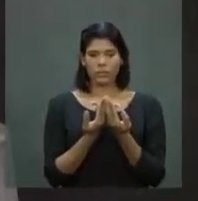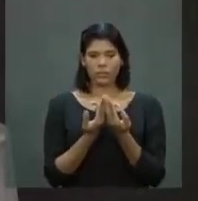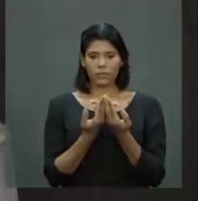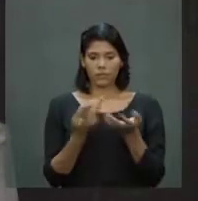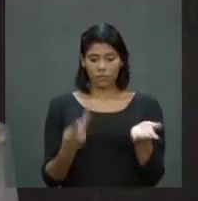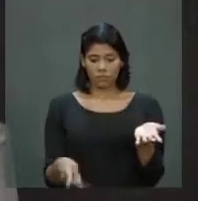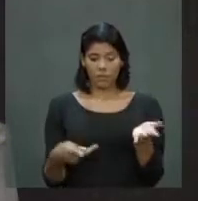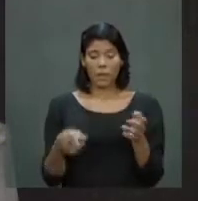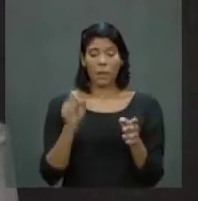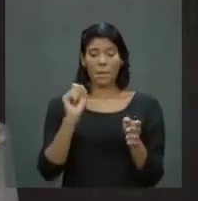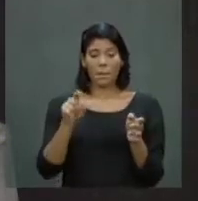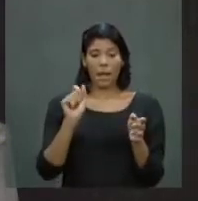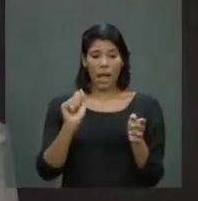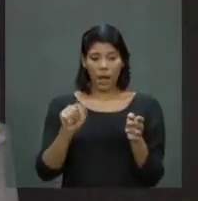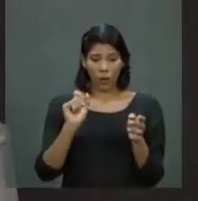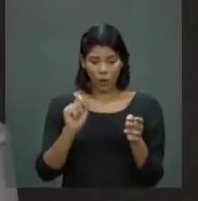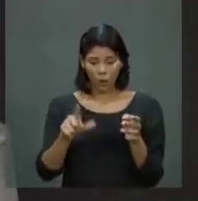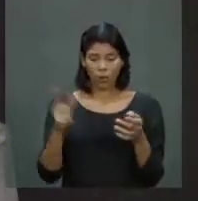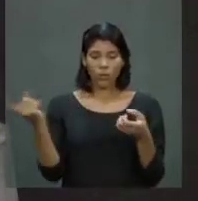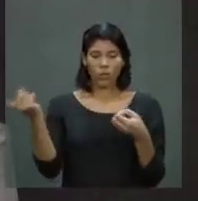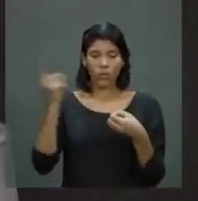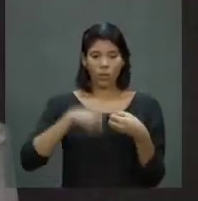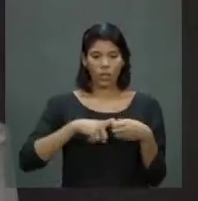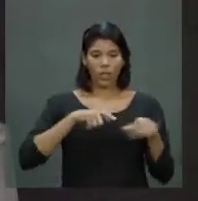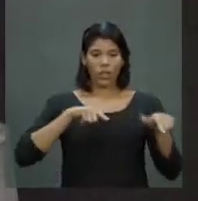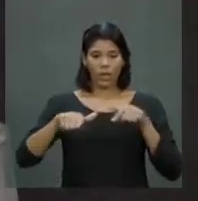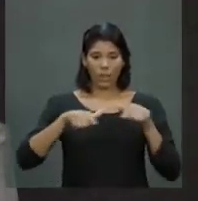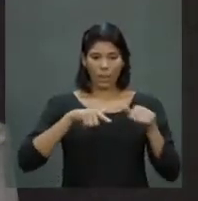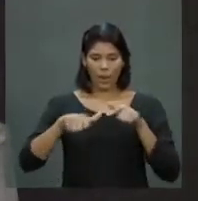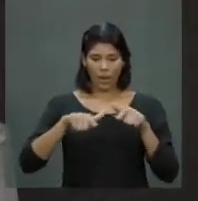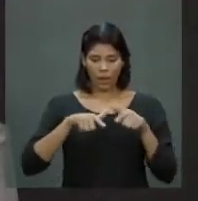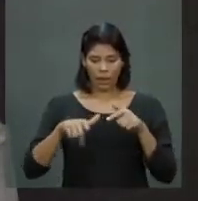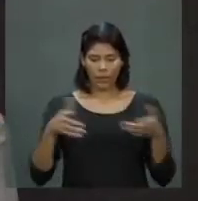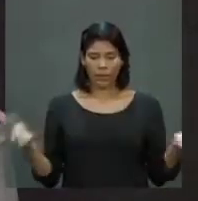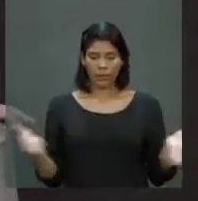de agosto, retomando os trabalhos após o recesso,